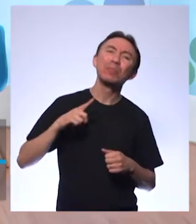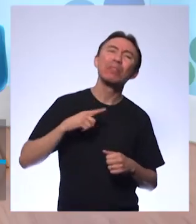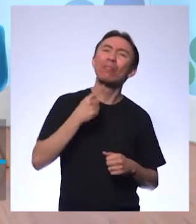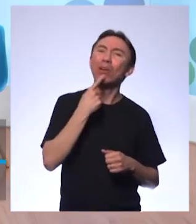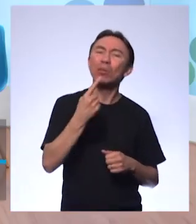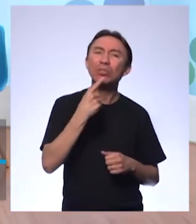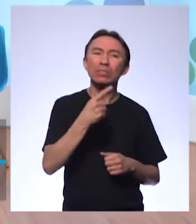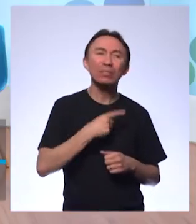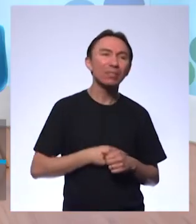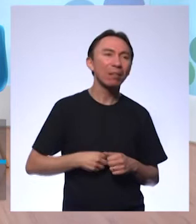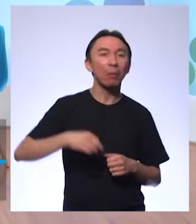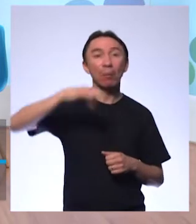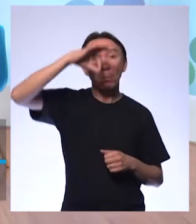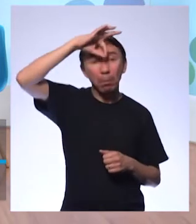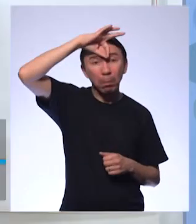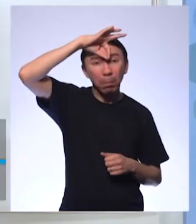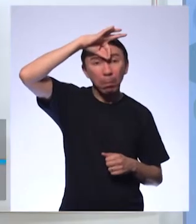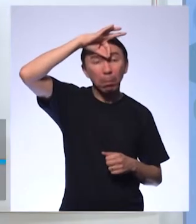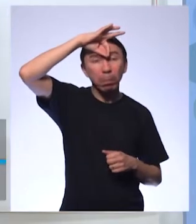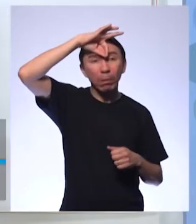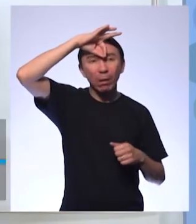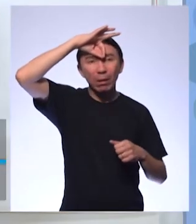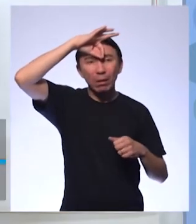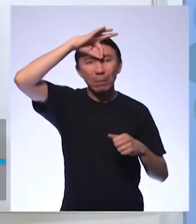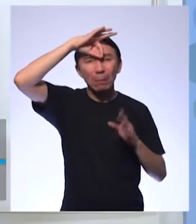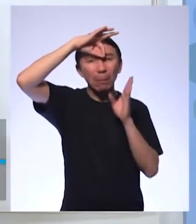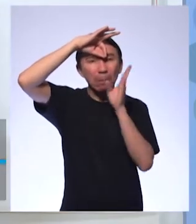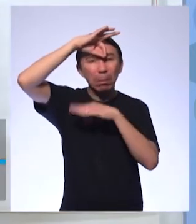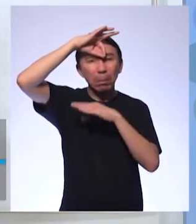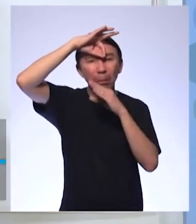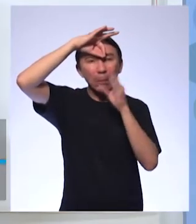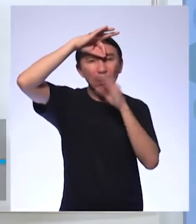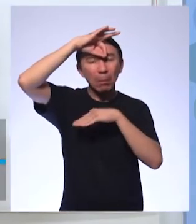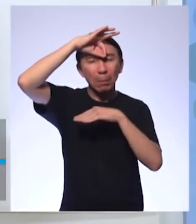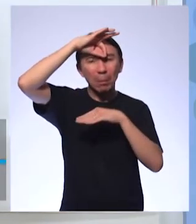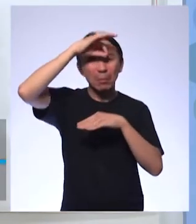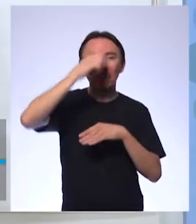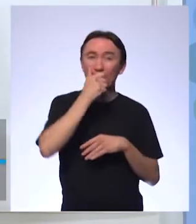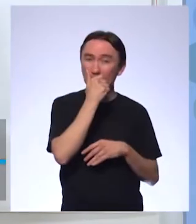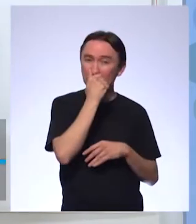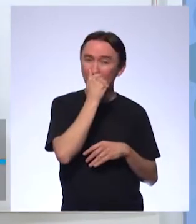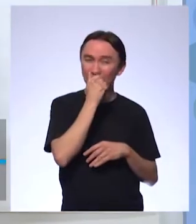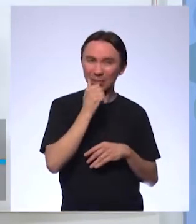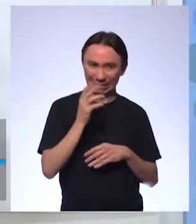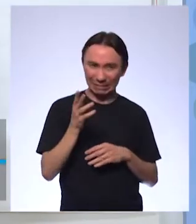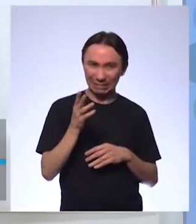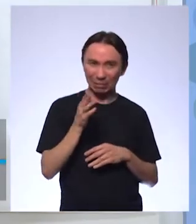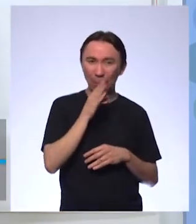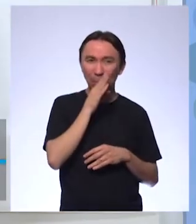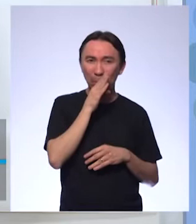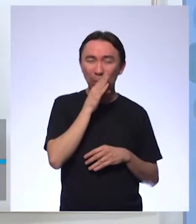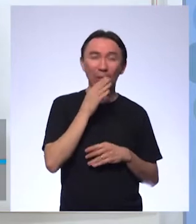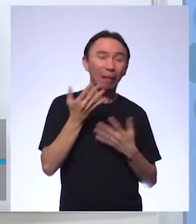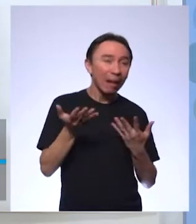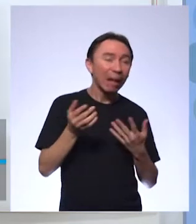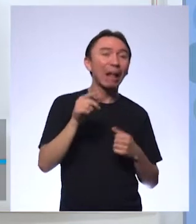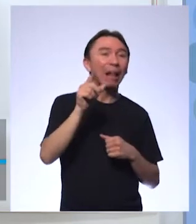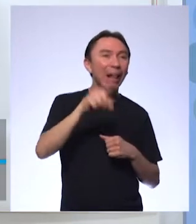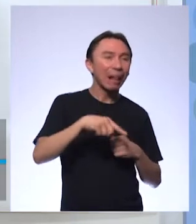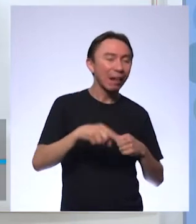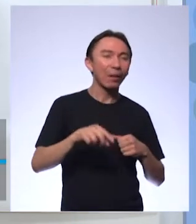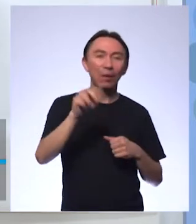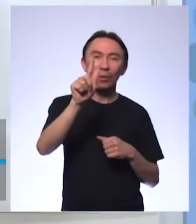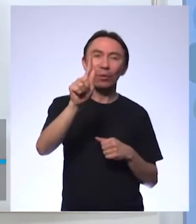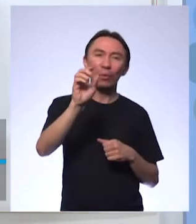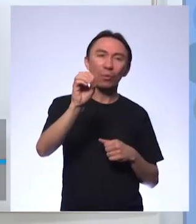gonorreia, né? Que é uma infecção também por bactéria. Tá bom? E aí vai causar lá uma inflamação dos canais